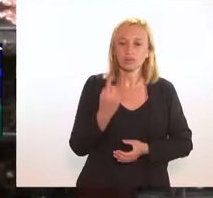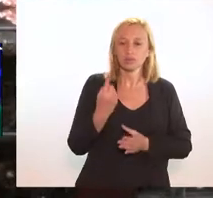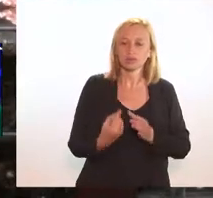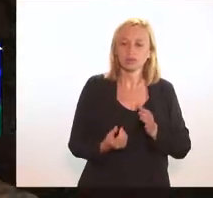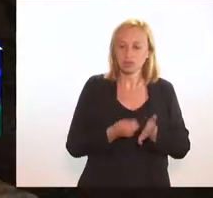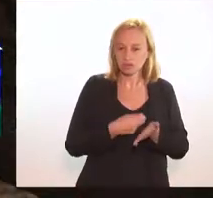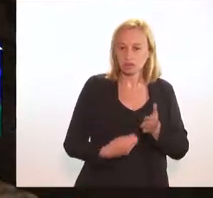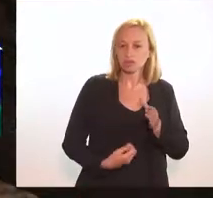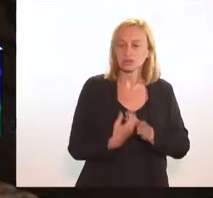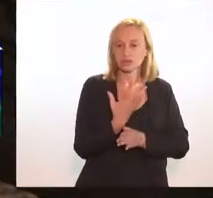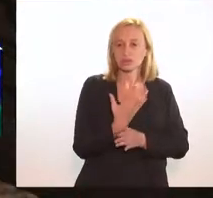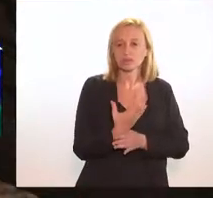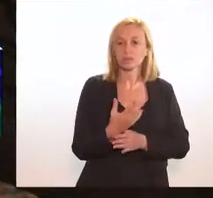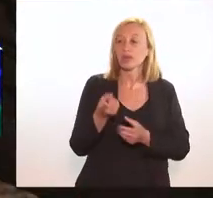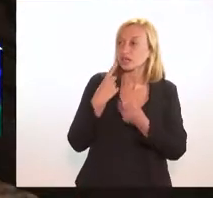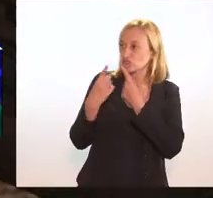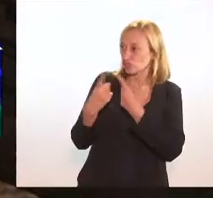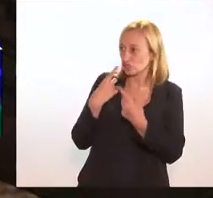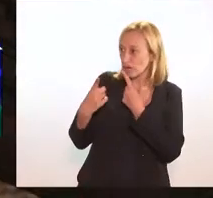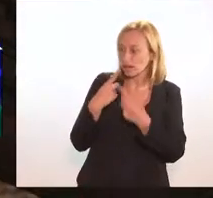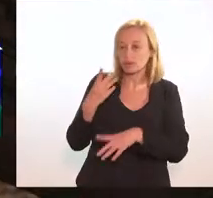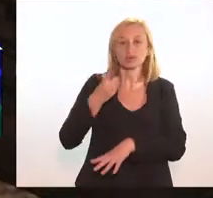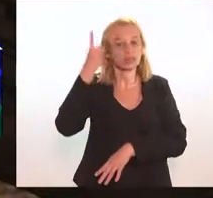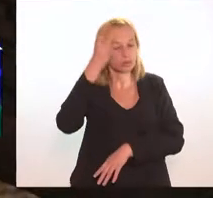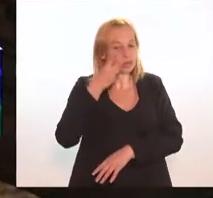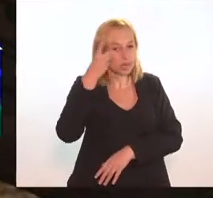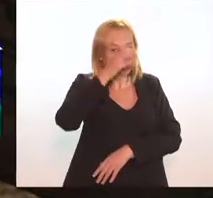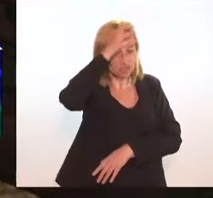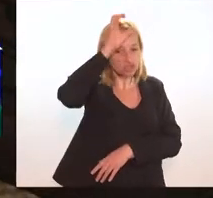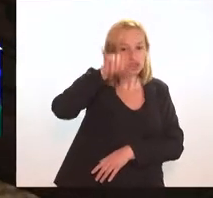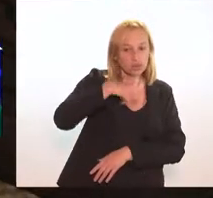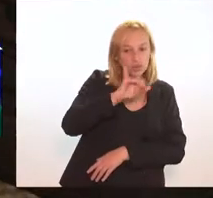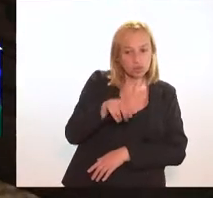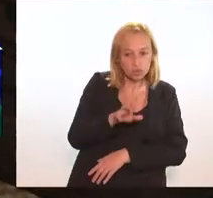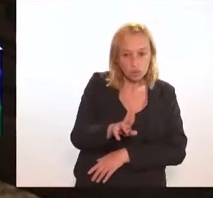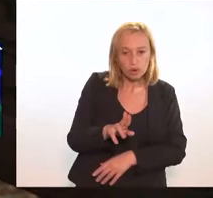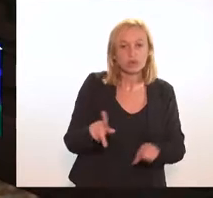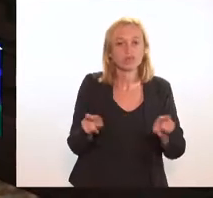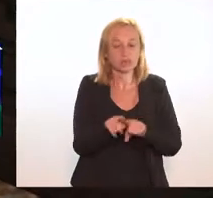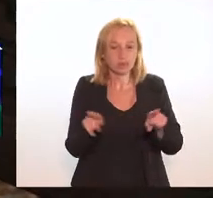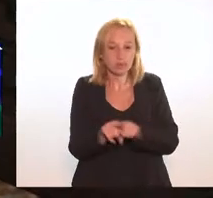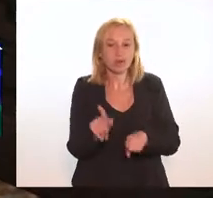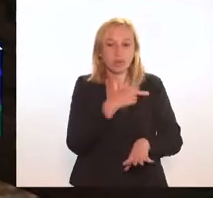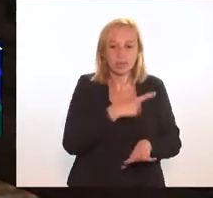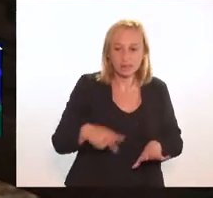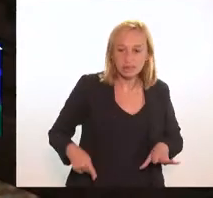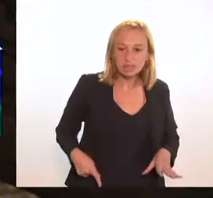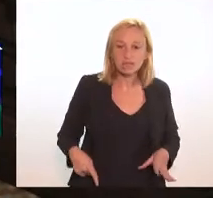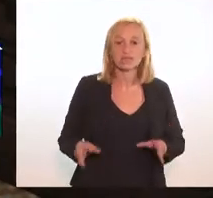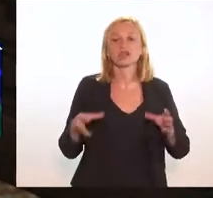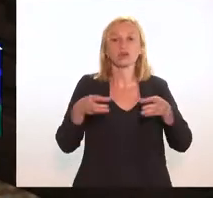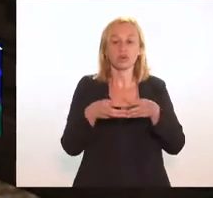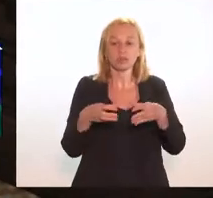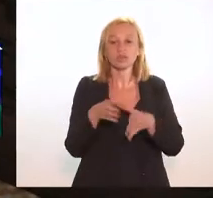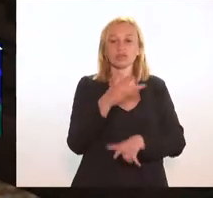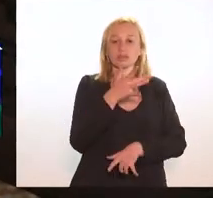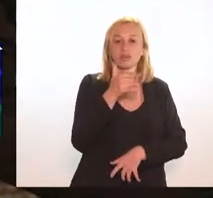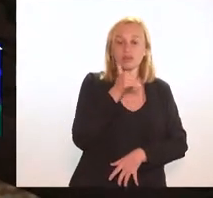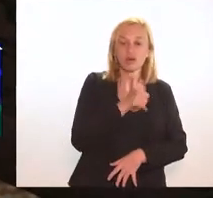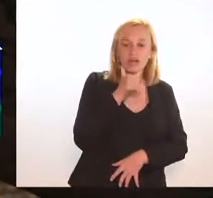Senhor presidente, em diálogo com a deputada Tia Ju, e também com a presidente da Comissão da